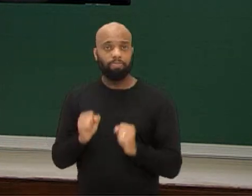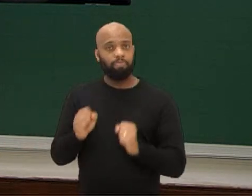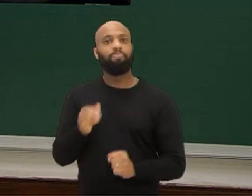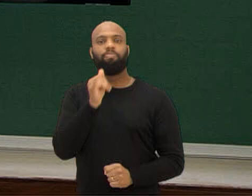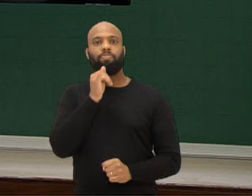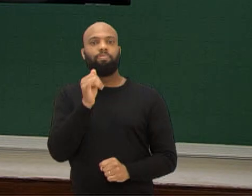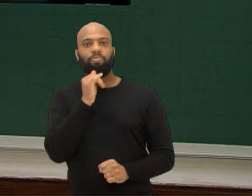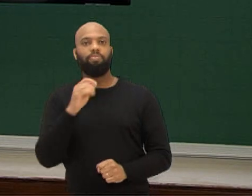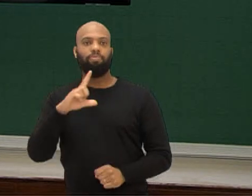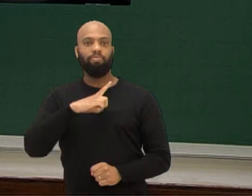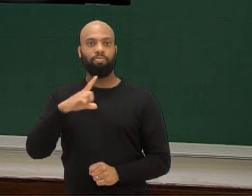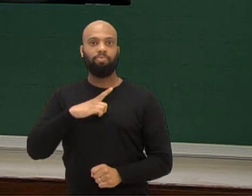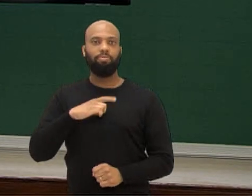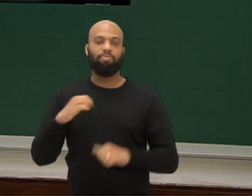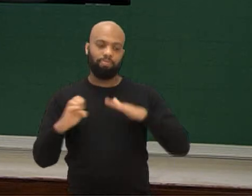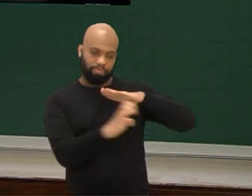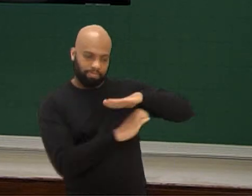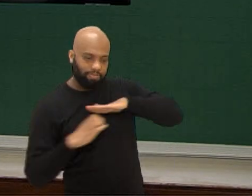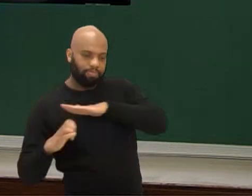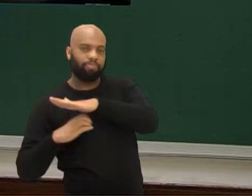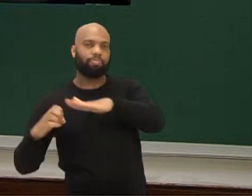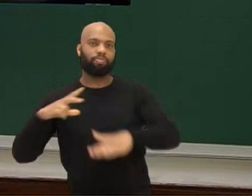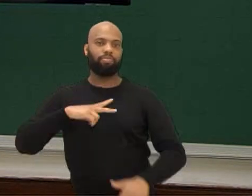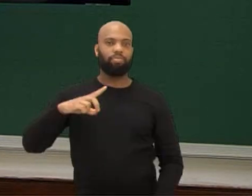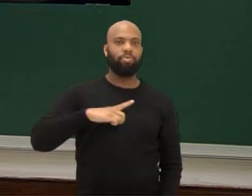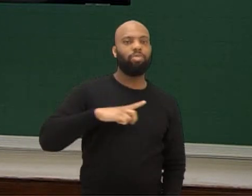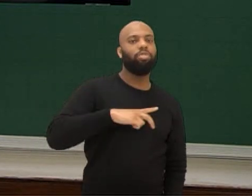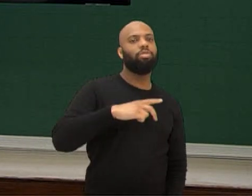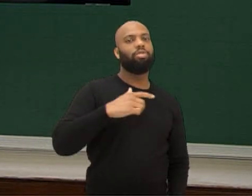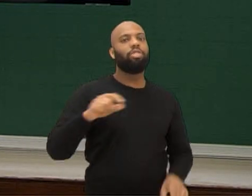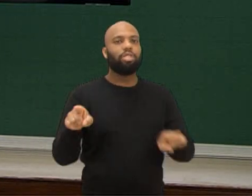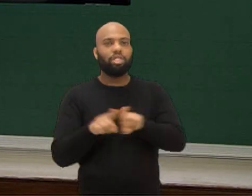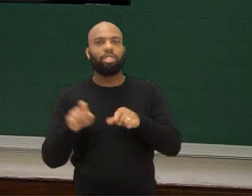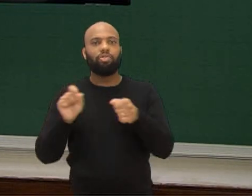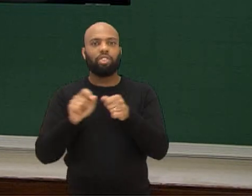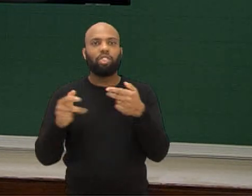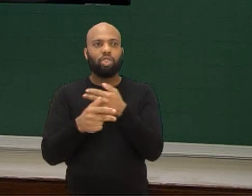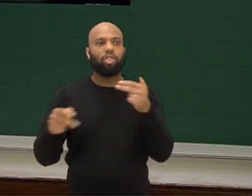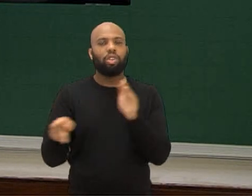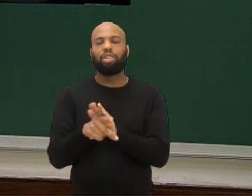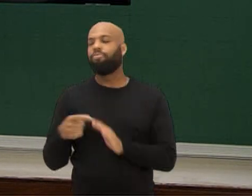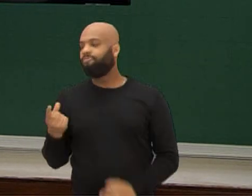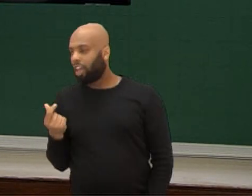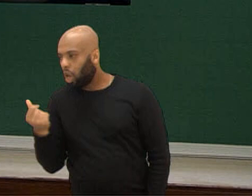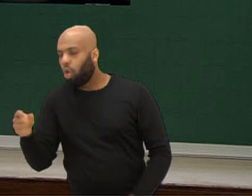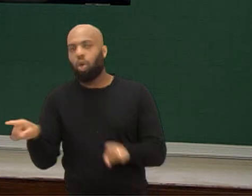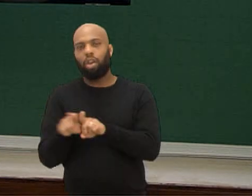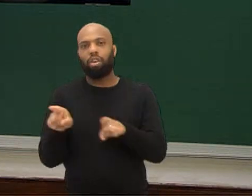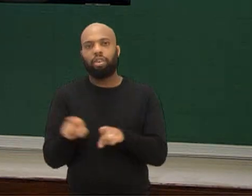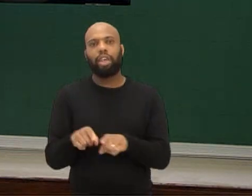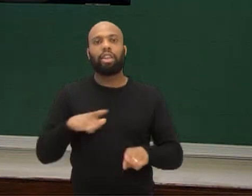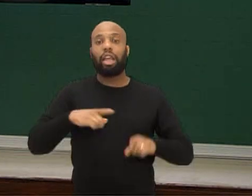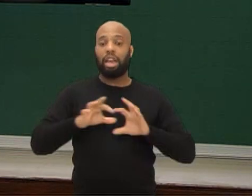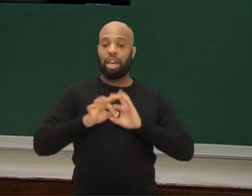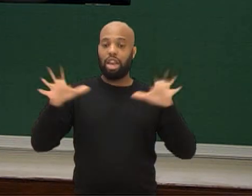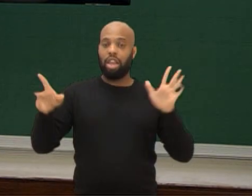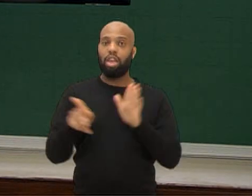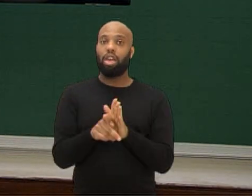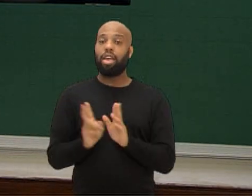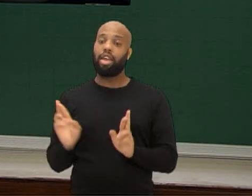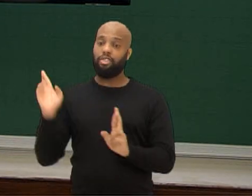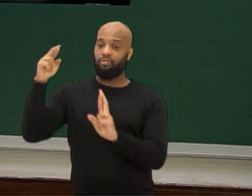poderem ter as suas empresas privadas, fazerem as suas taxações de preço e terem uma liberdade